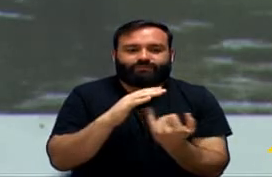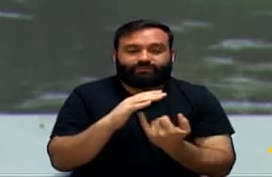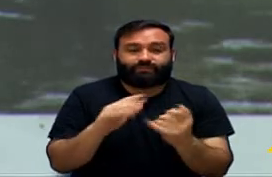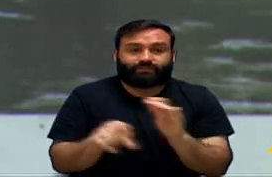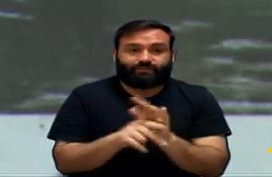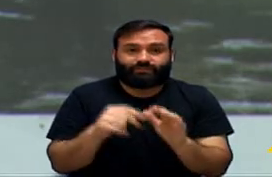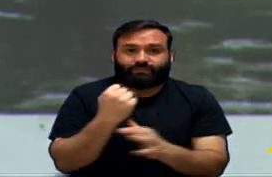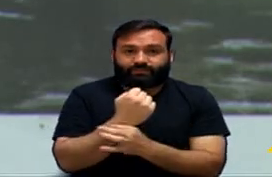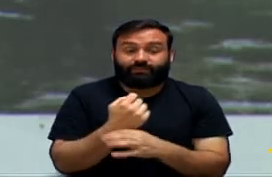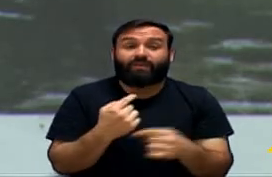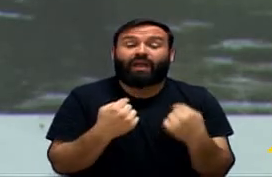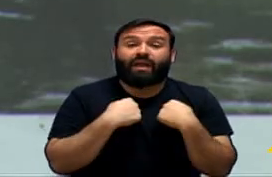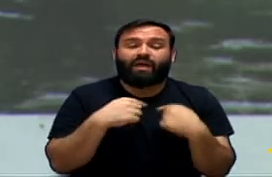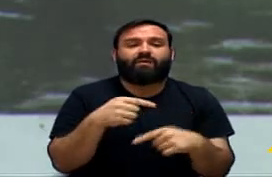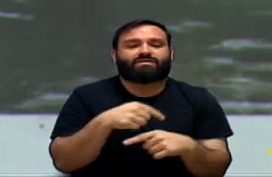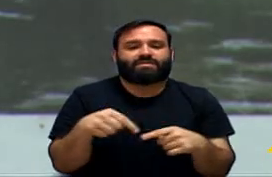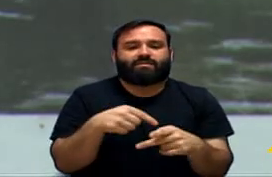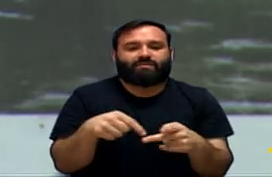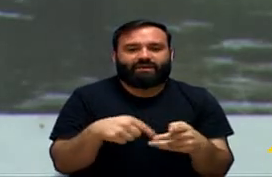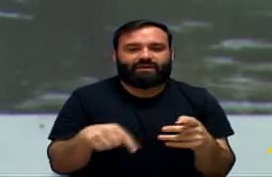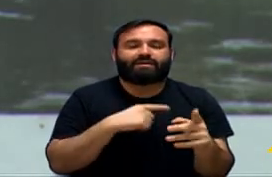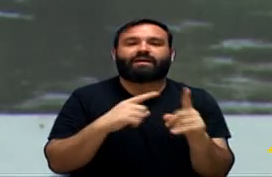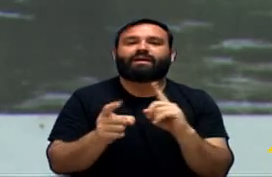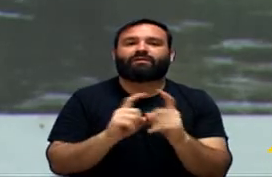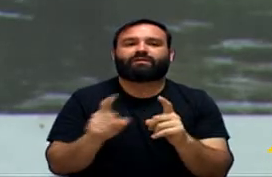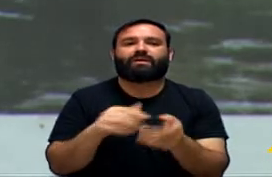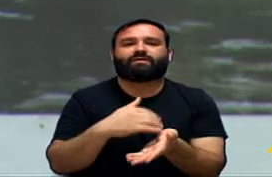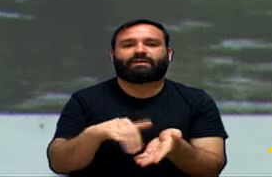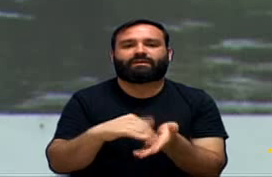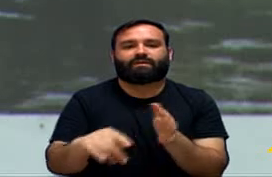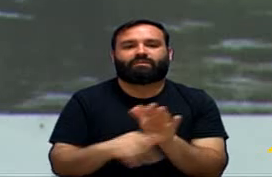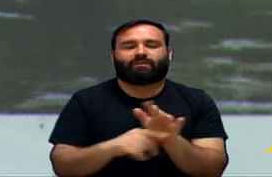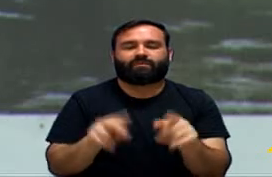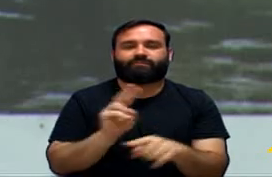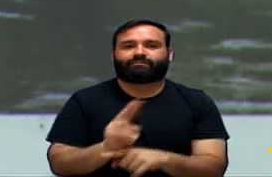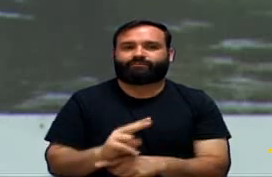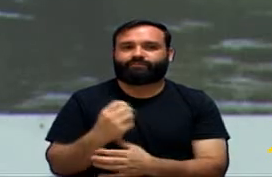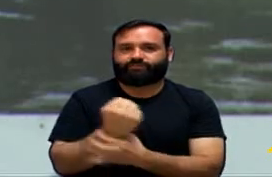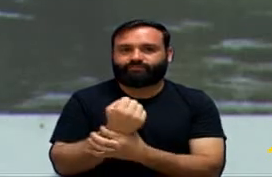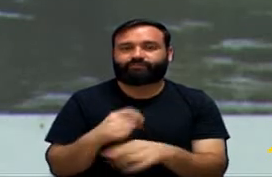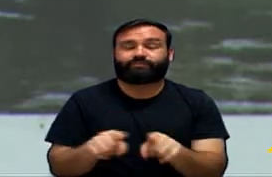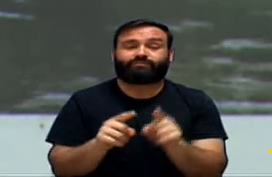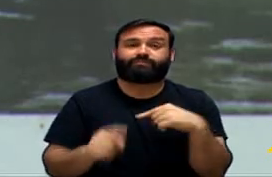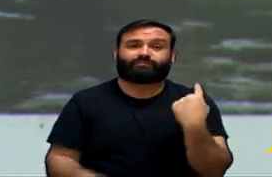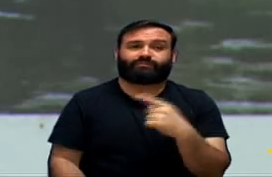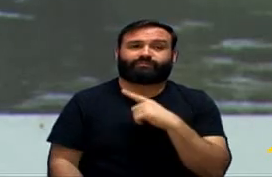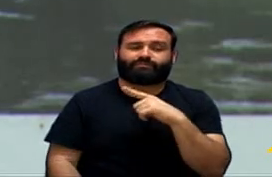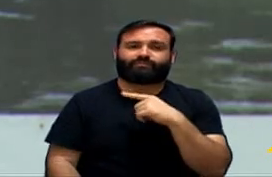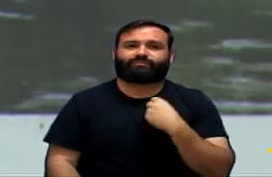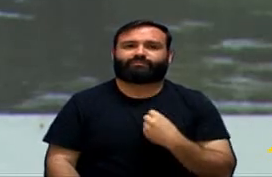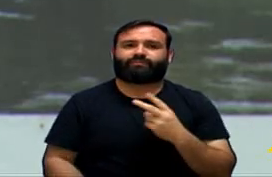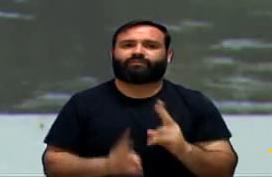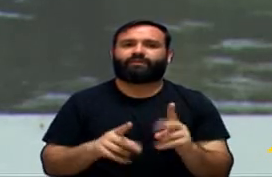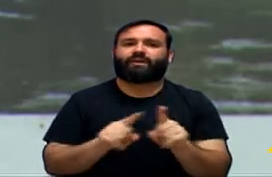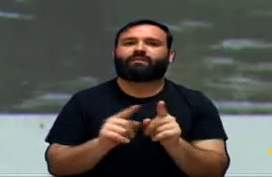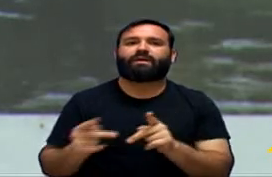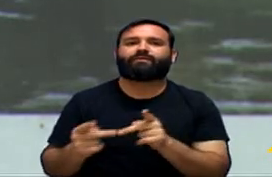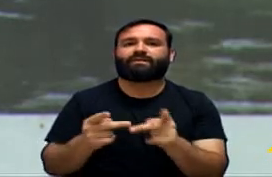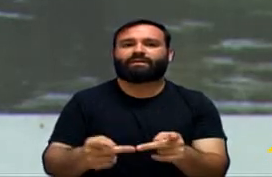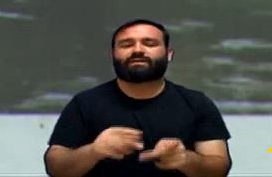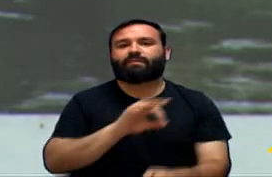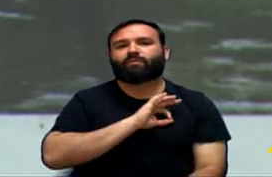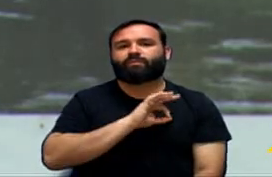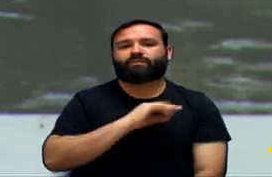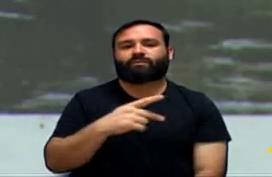segurança eu estou semanalmente em reunião na Secretaria Municipal da segurança nós estamos ali sempre também visitando a